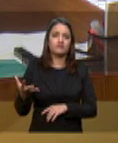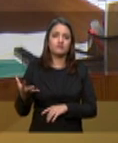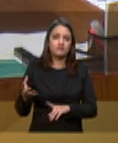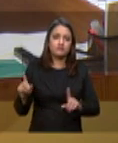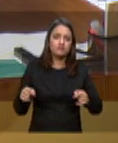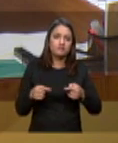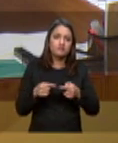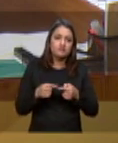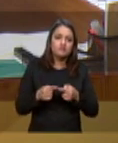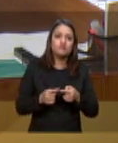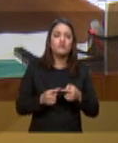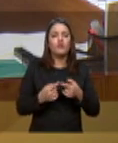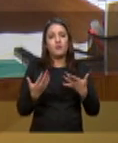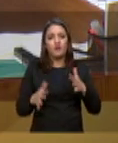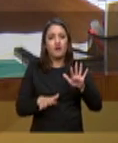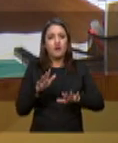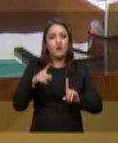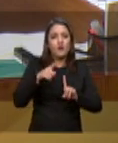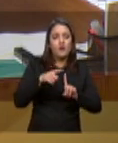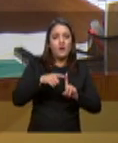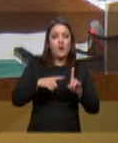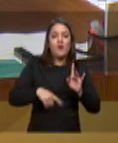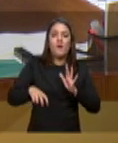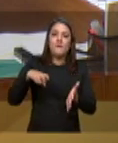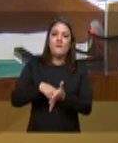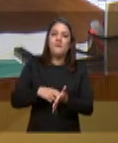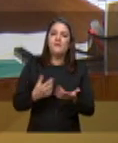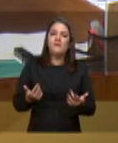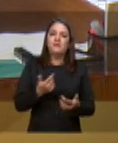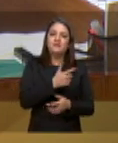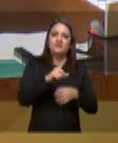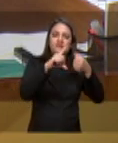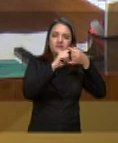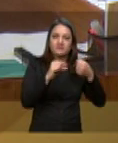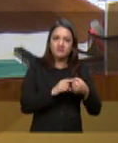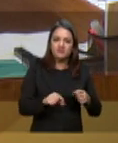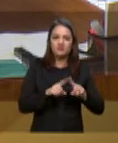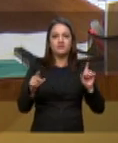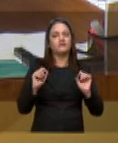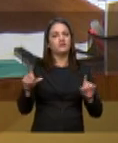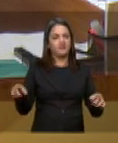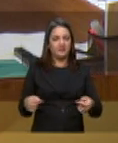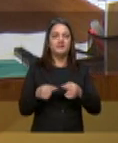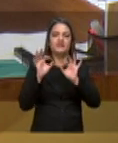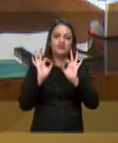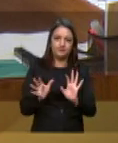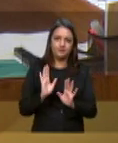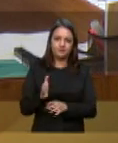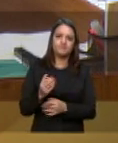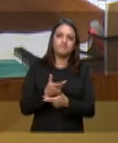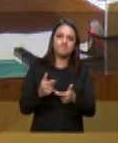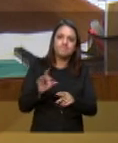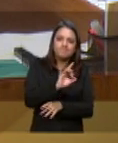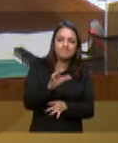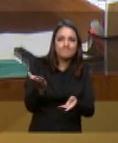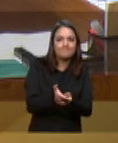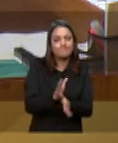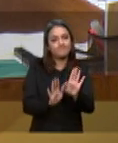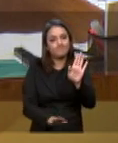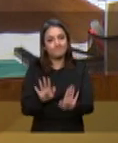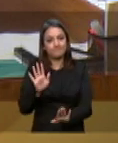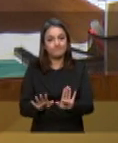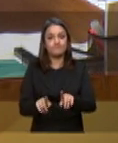aquele tipo penal, por via transversa, cuja controvérsia apresenta forte conexão com os elementos fáticos de cada caso concreto. Digo